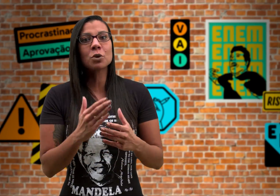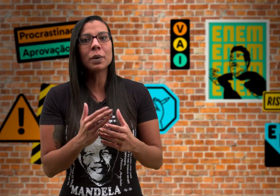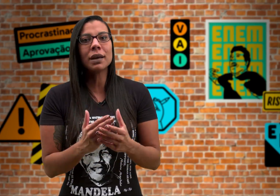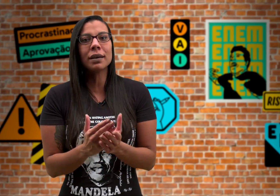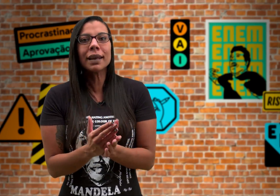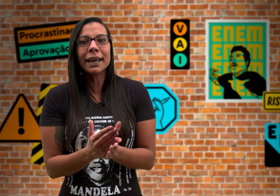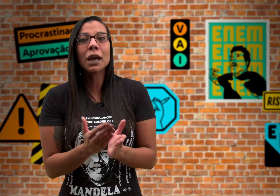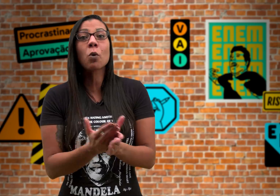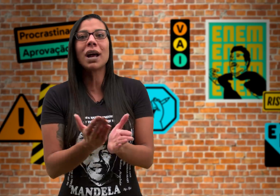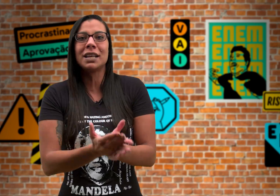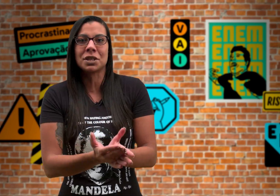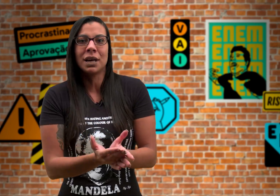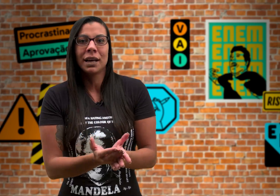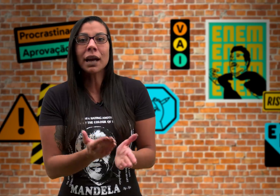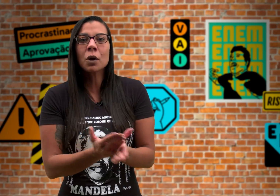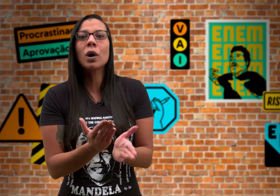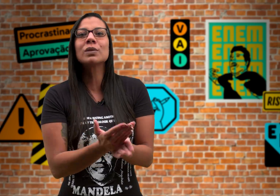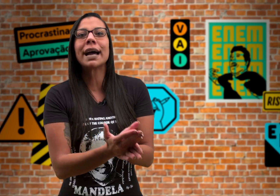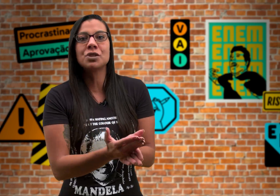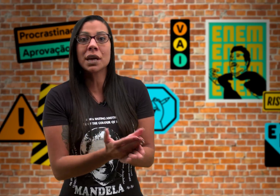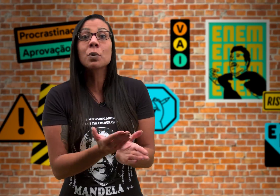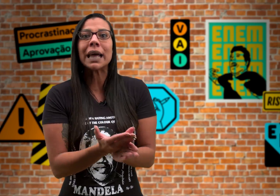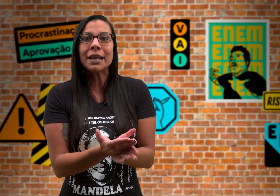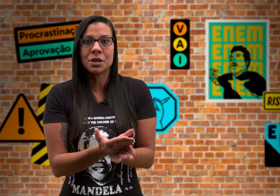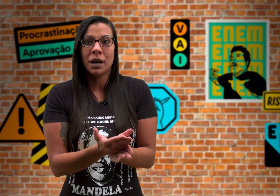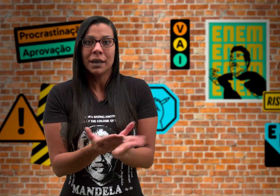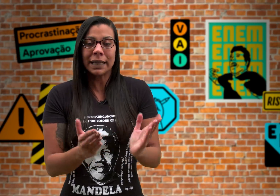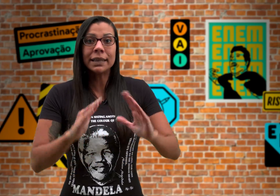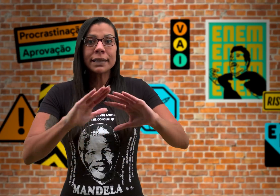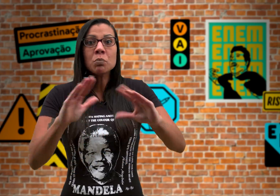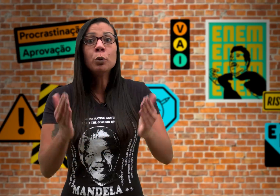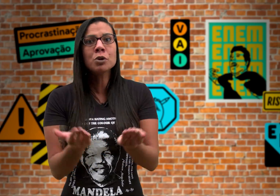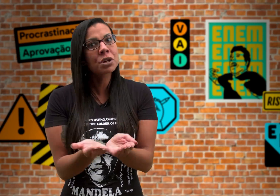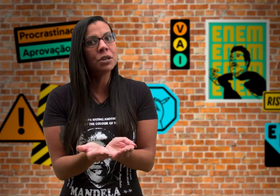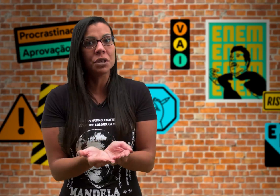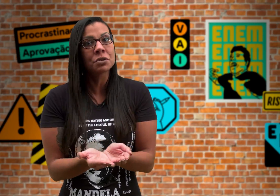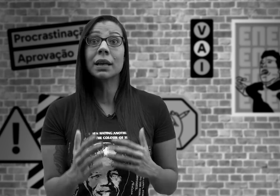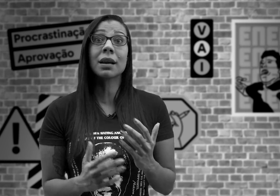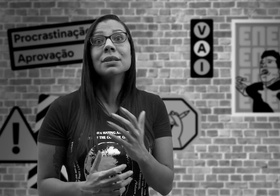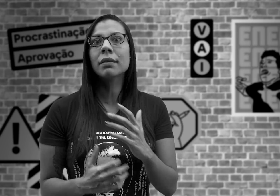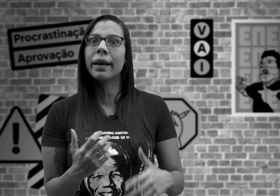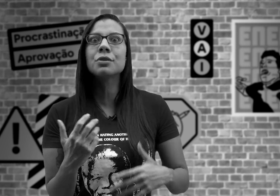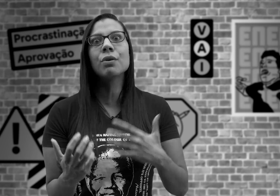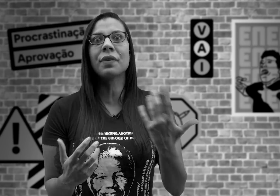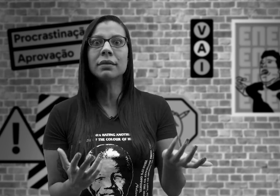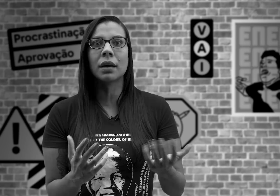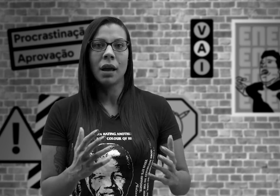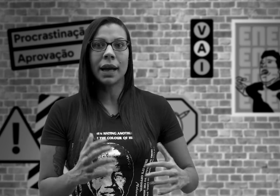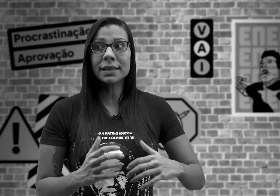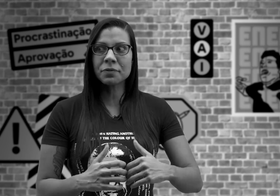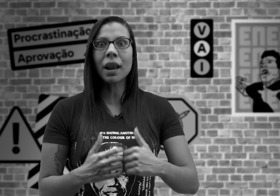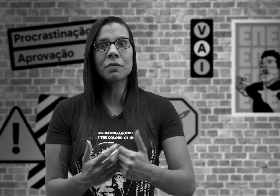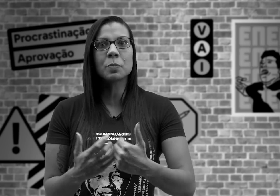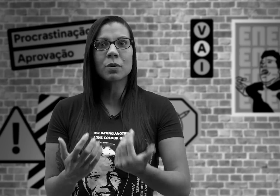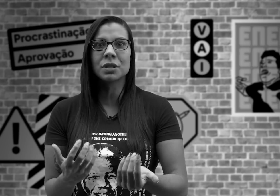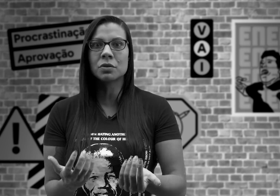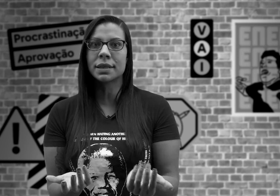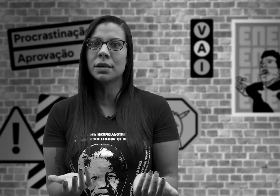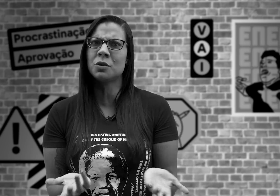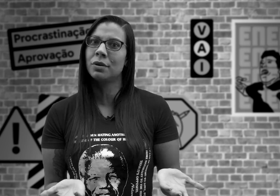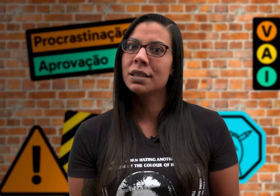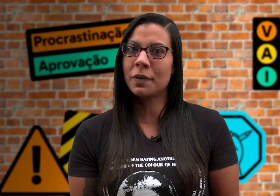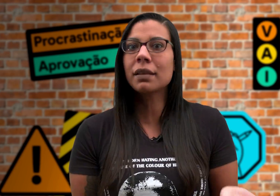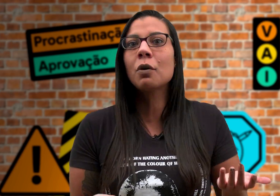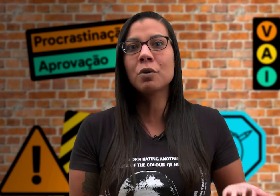ele fala sobre equality, que é a igualdade, a equidade, né? Ele tá em busca disso. Caraca, mas na década de 90 ainda se falava de preconceito